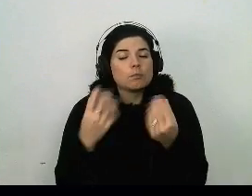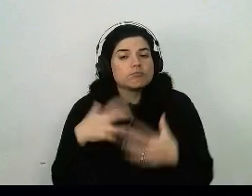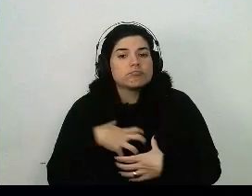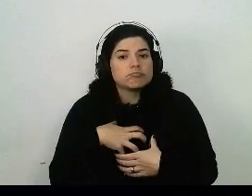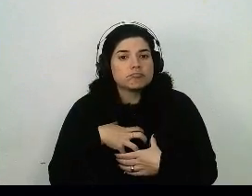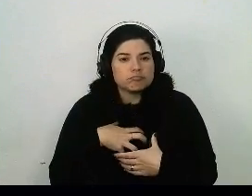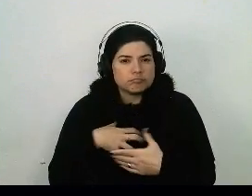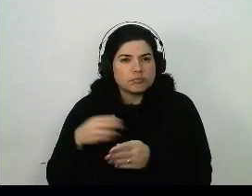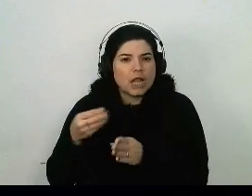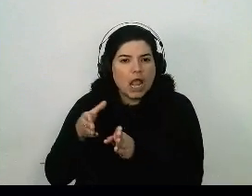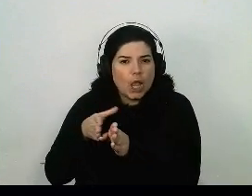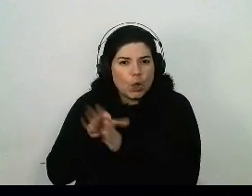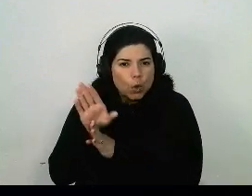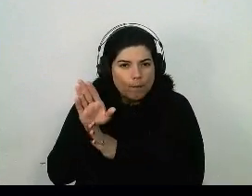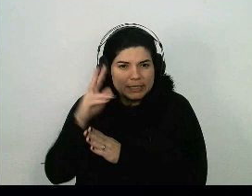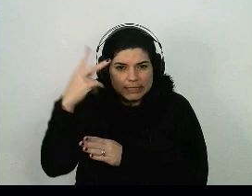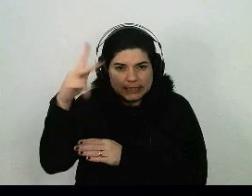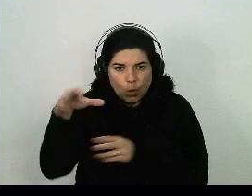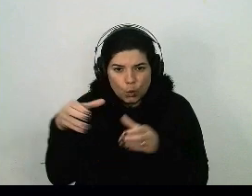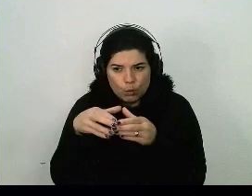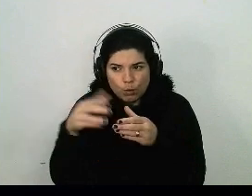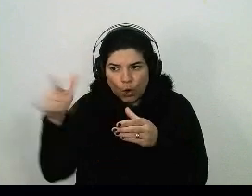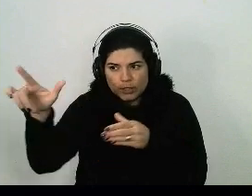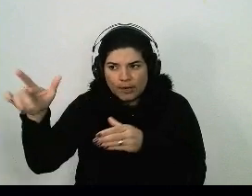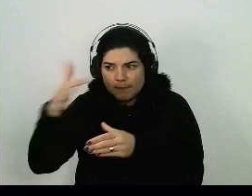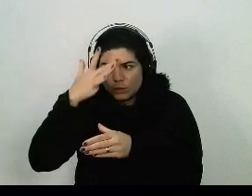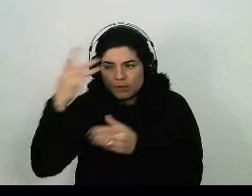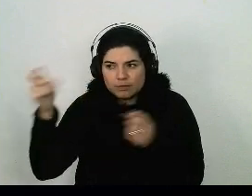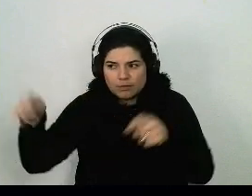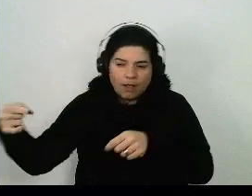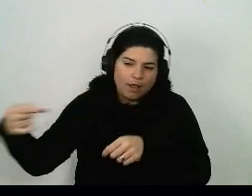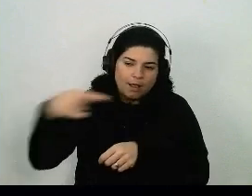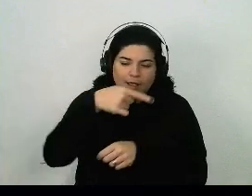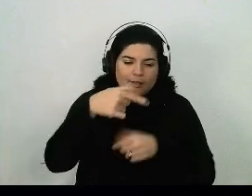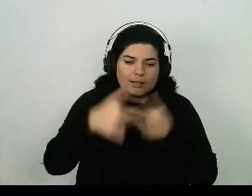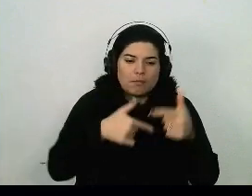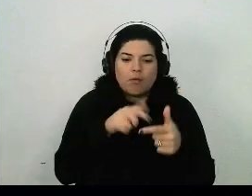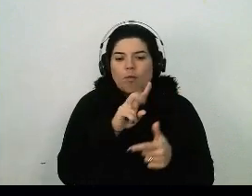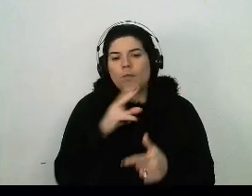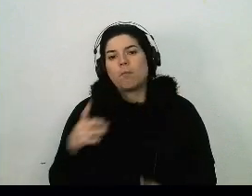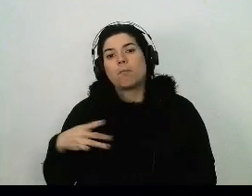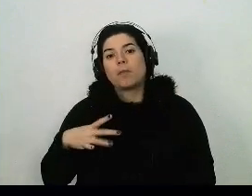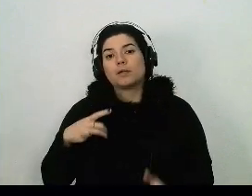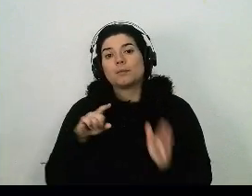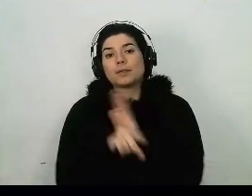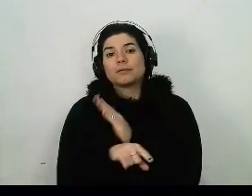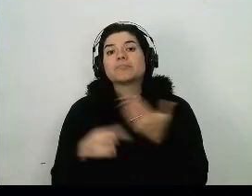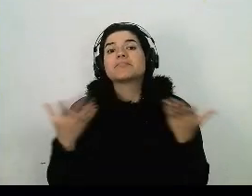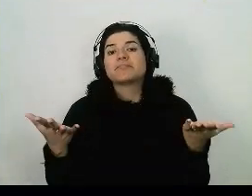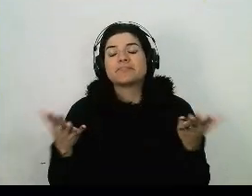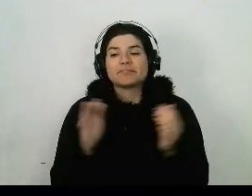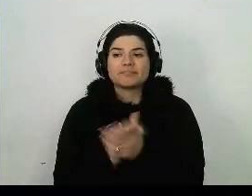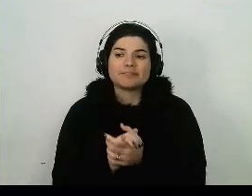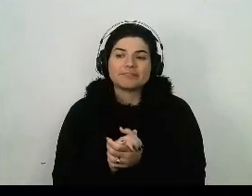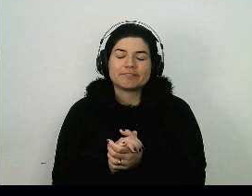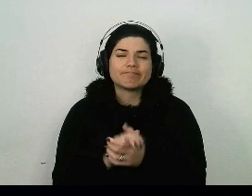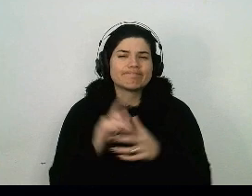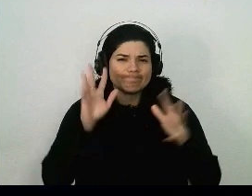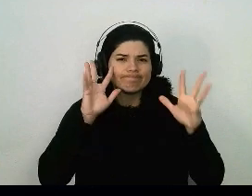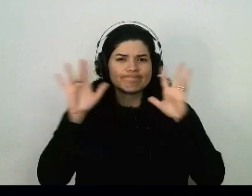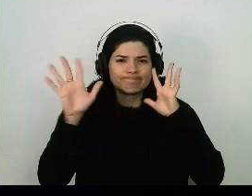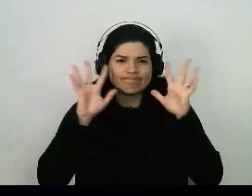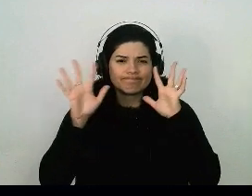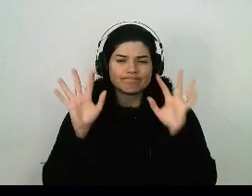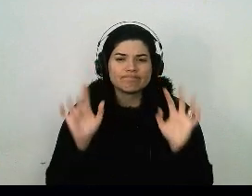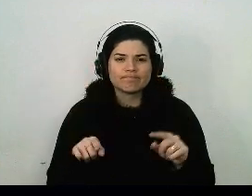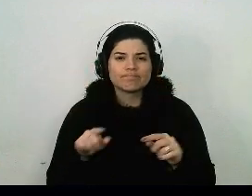a sua equipe para outras pessoas ou será que você tem medo de fazer essa pergunta Mas pensa a respeito será que as